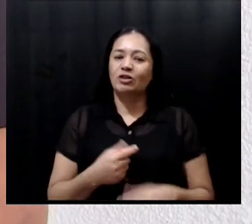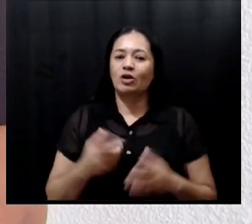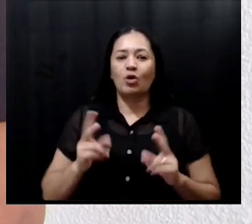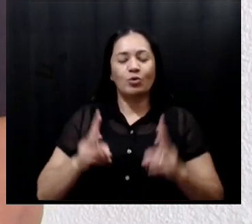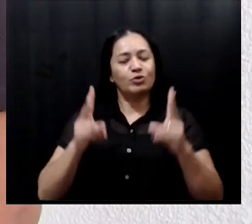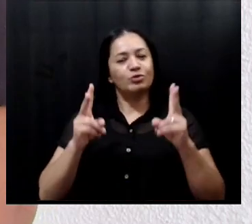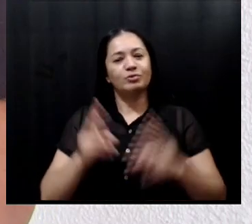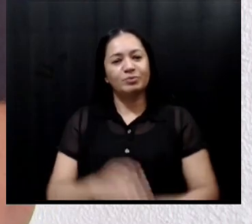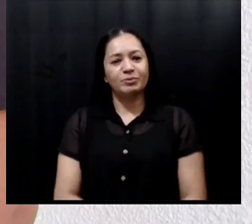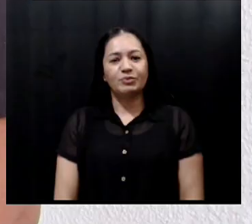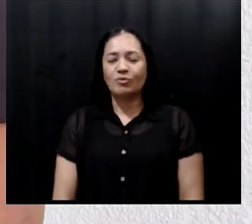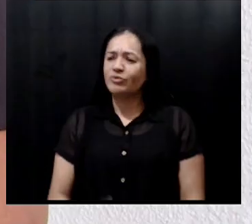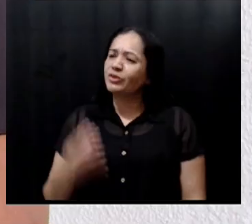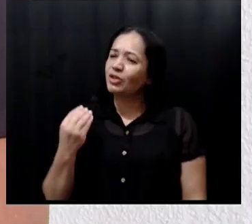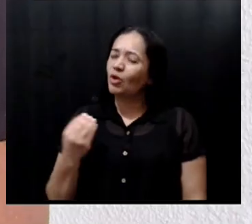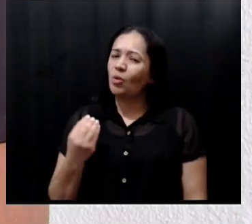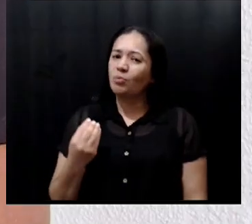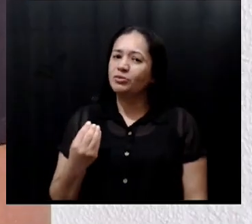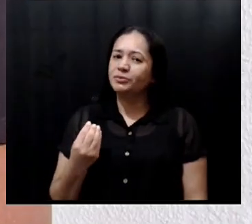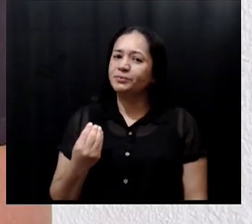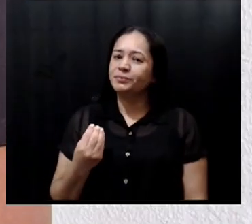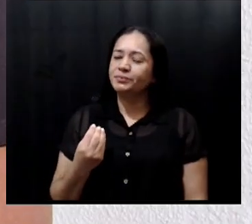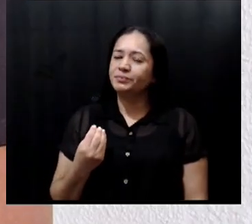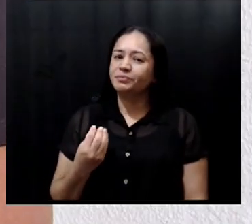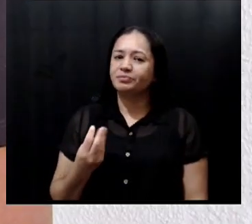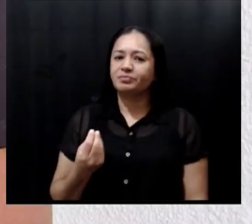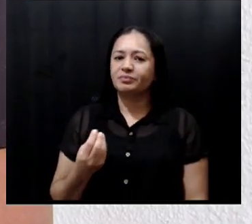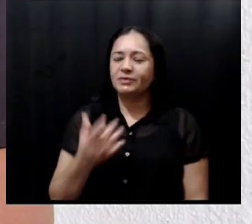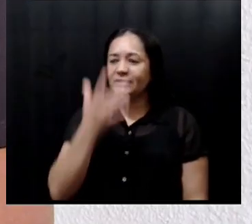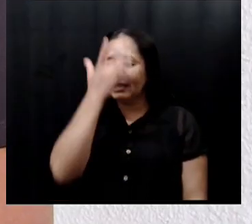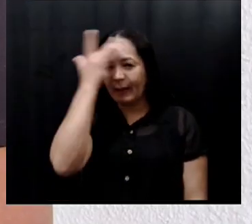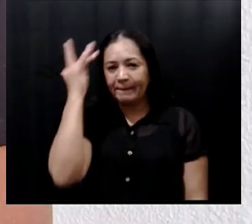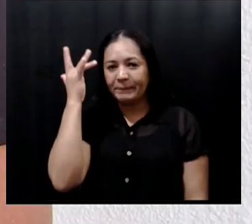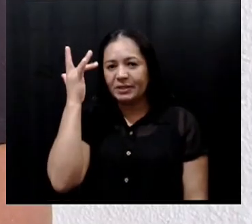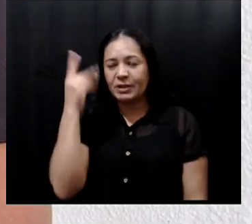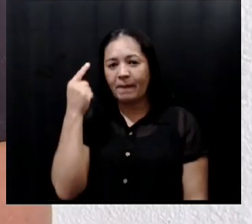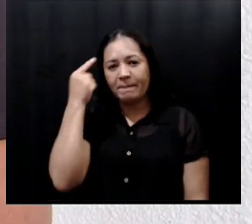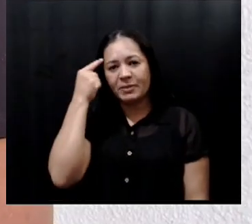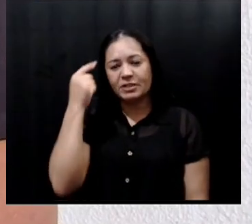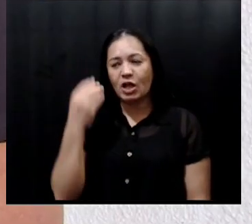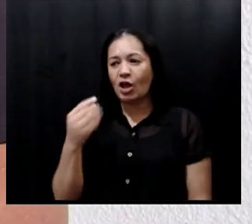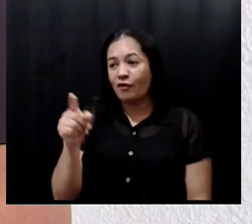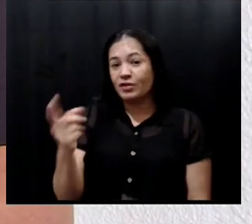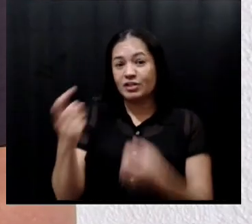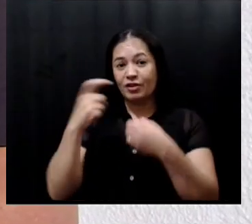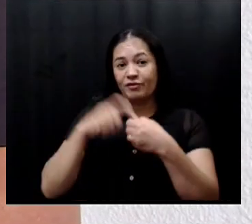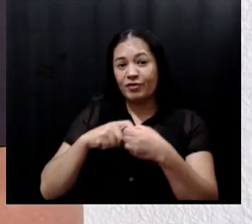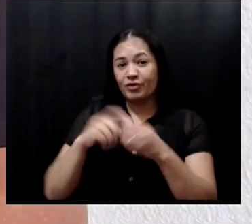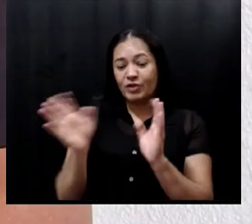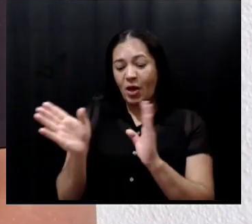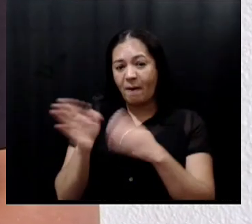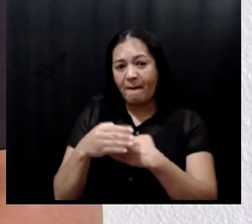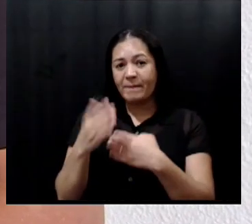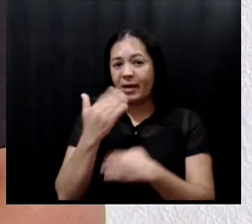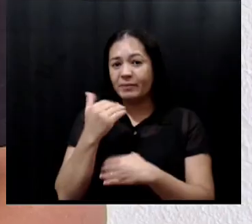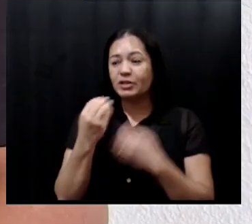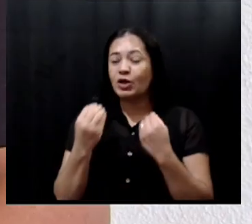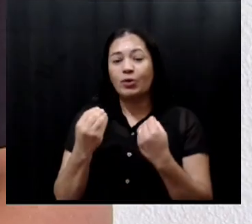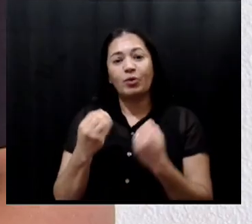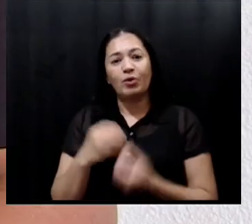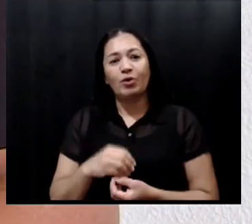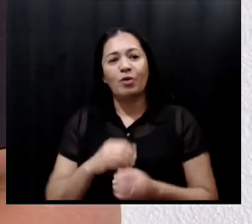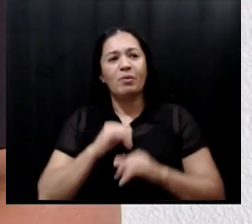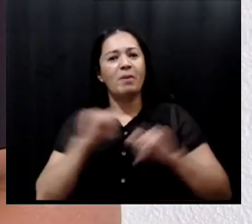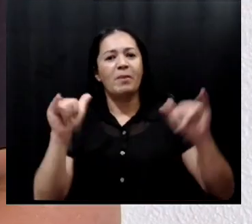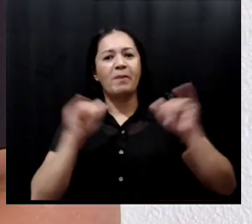essa questão de as pessoas pensarem, você voltou a fazer marmita, como que foi então divulgar esse trabalho e